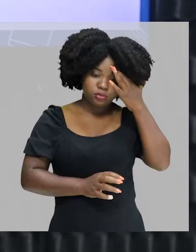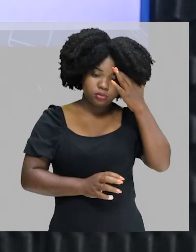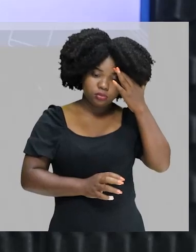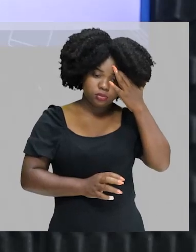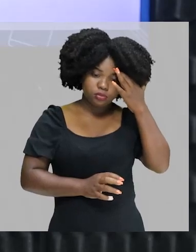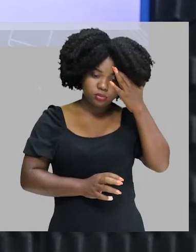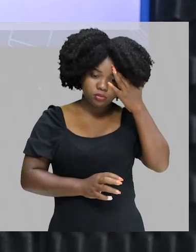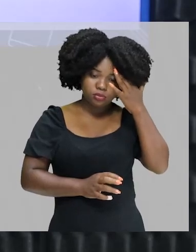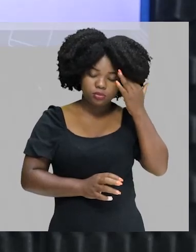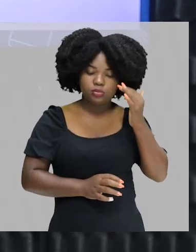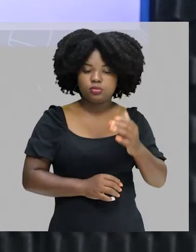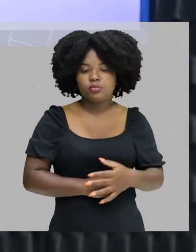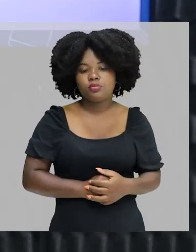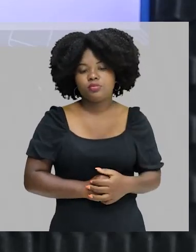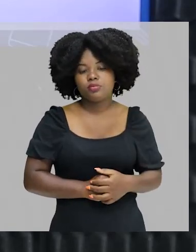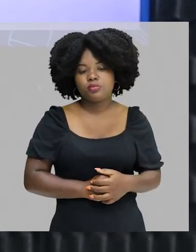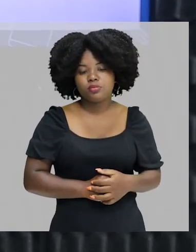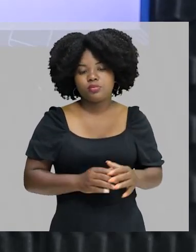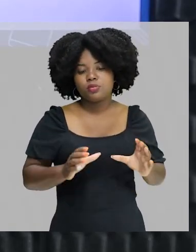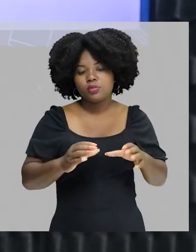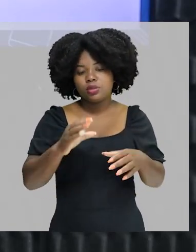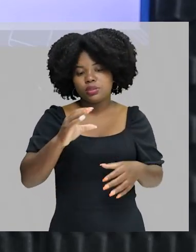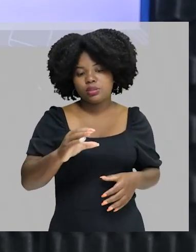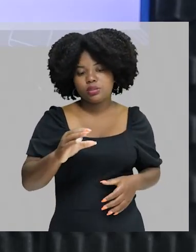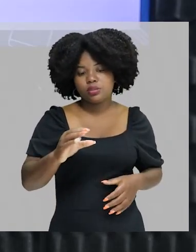bem aqui o grupo